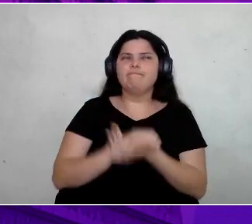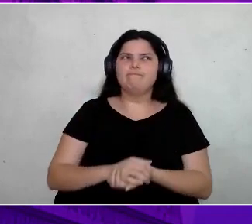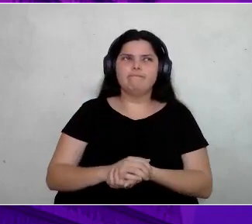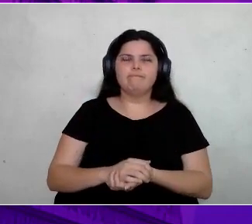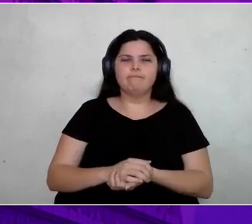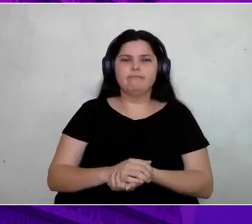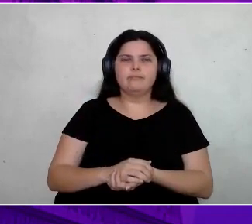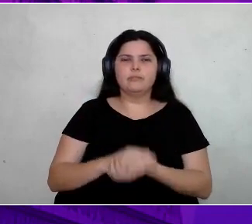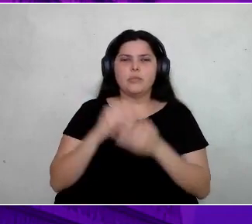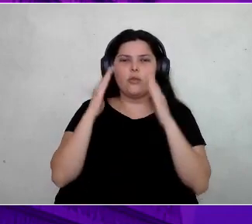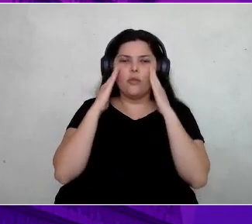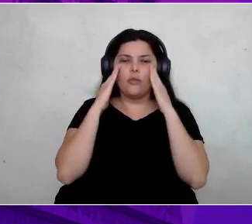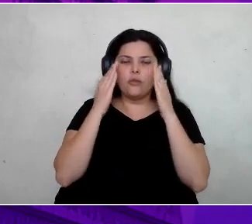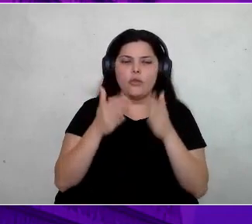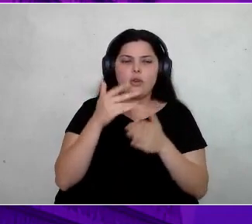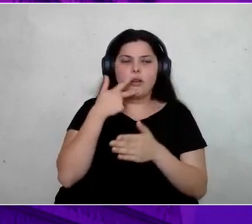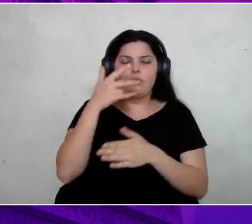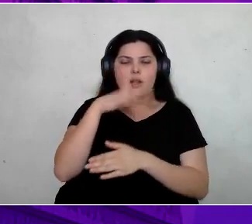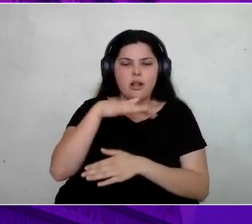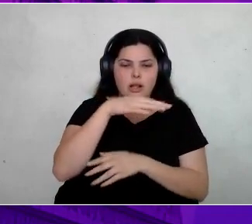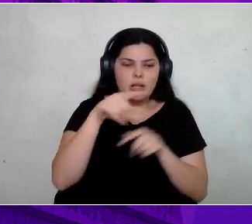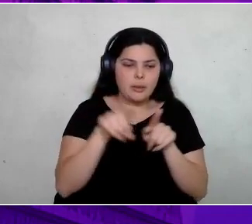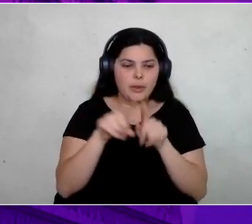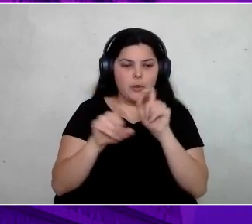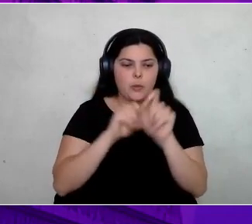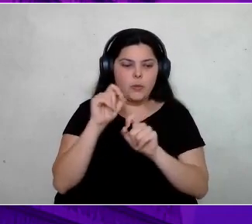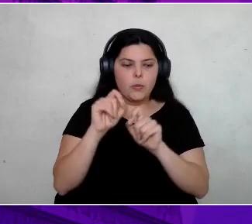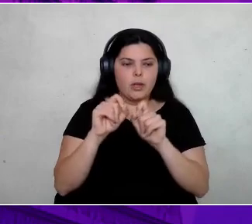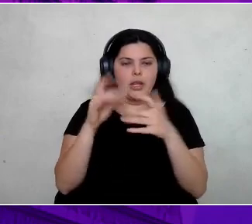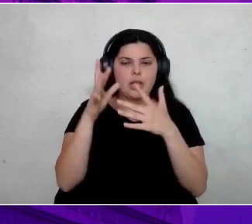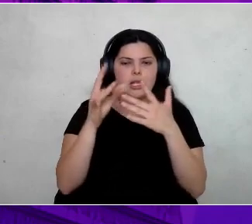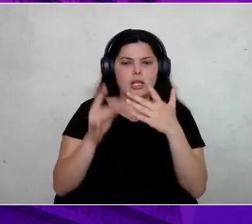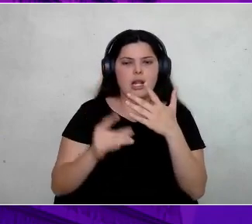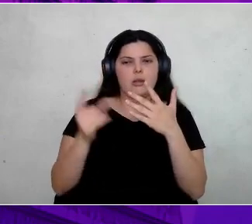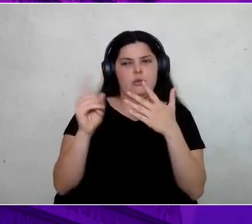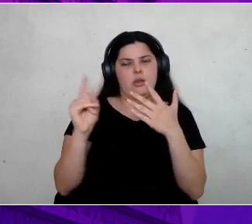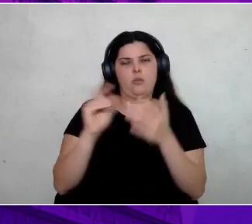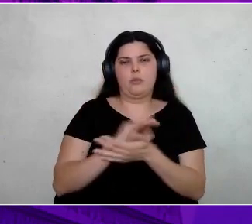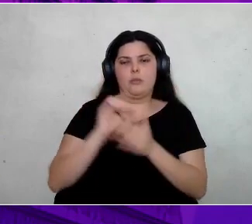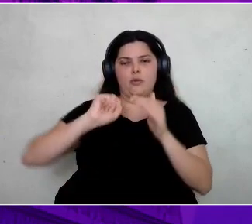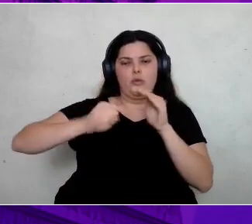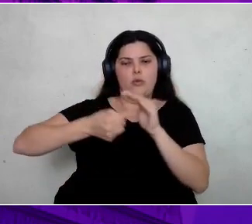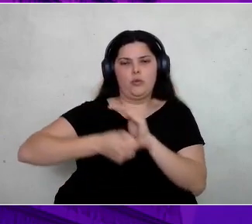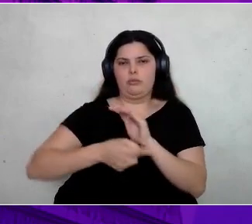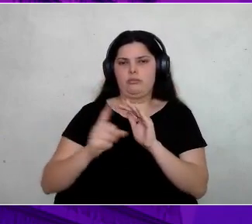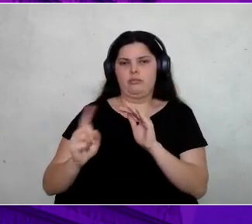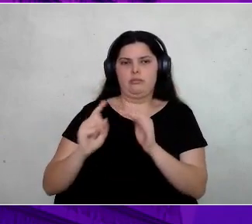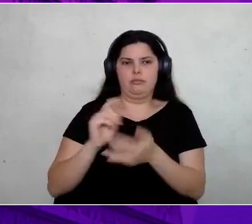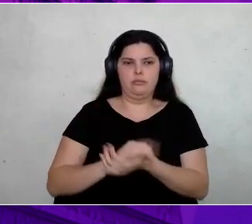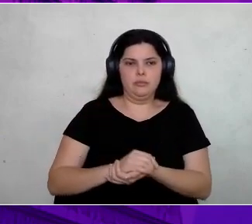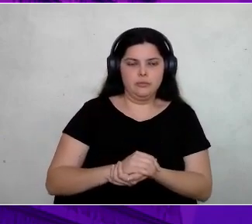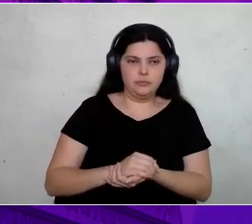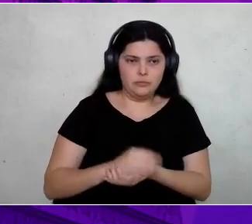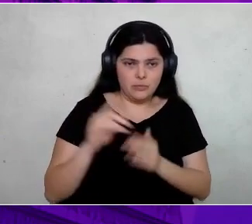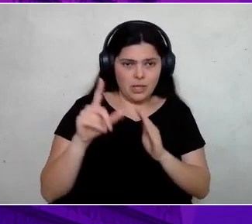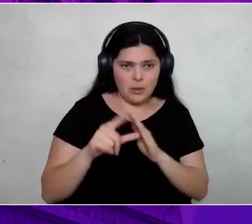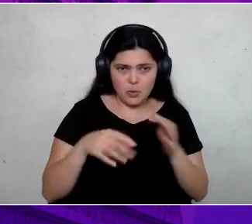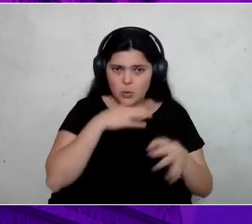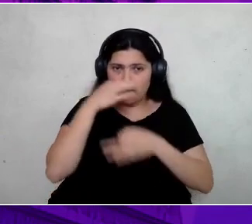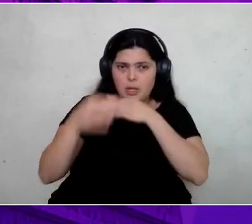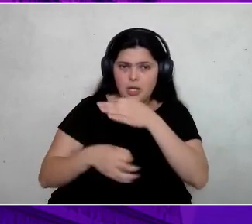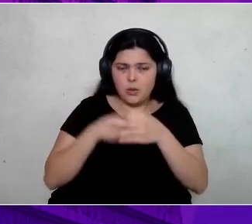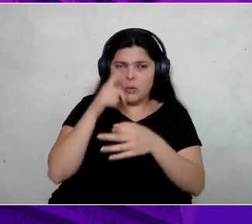preciso o suficiente, mas não muito detalhado. Tá? Depois, por favor, comentem se eu cheguei no